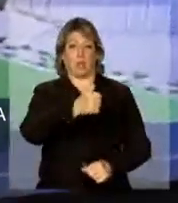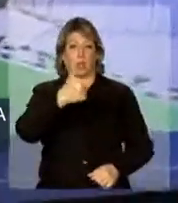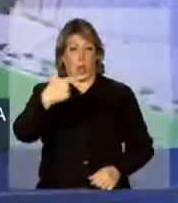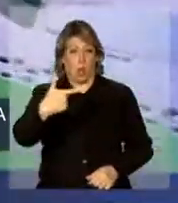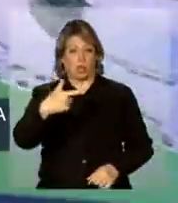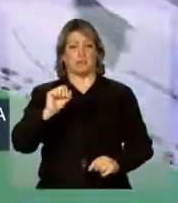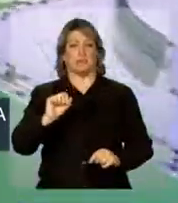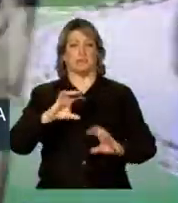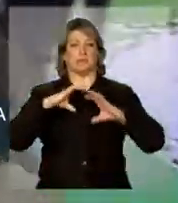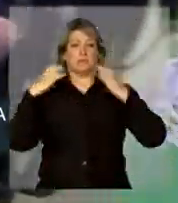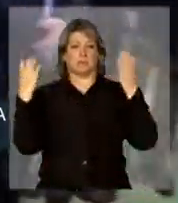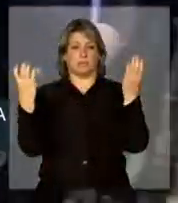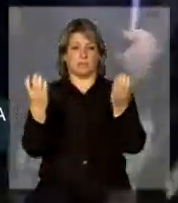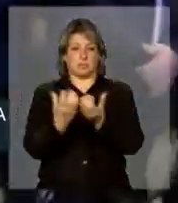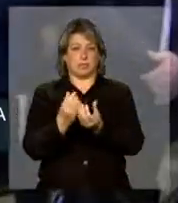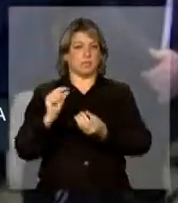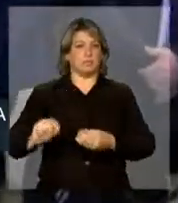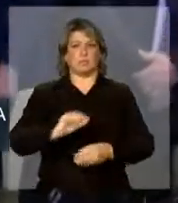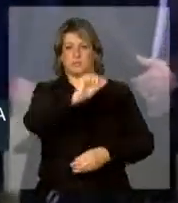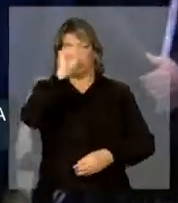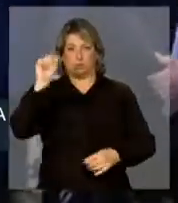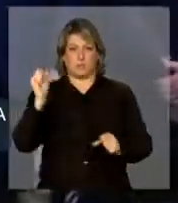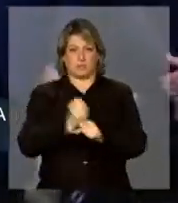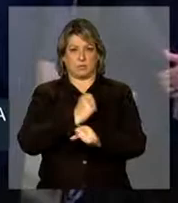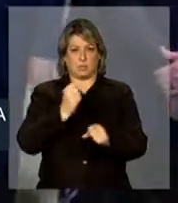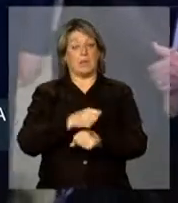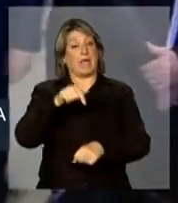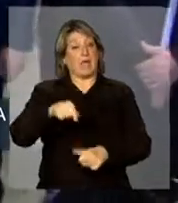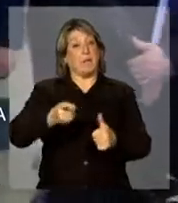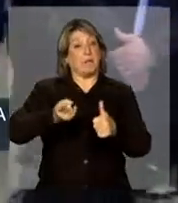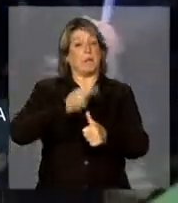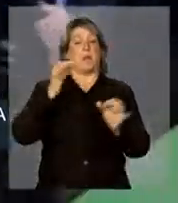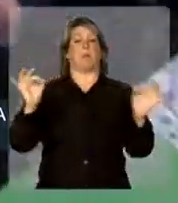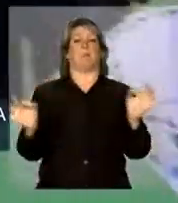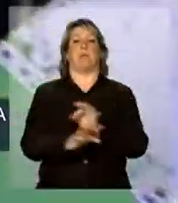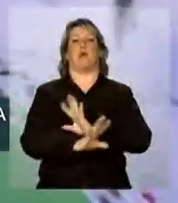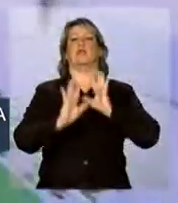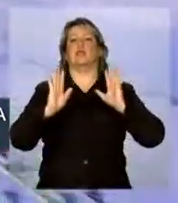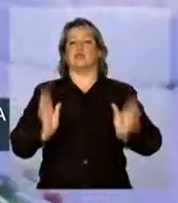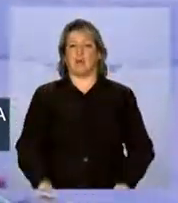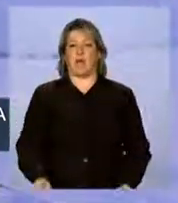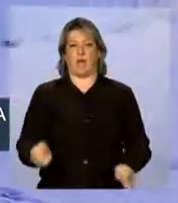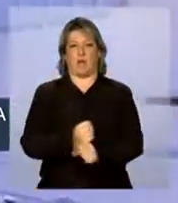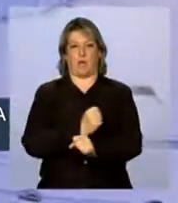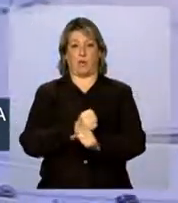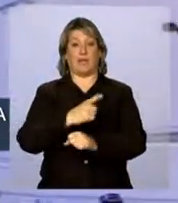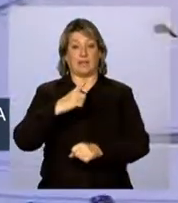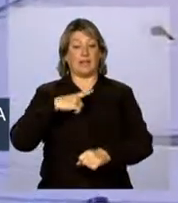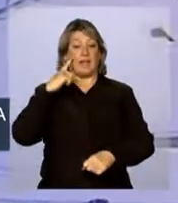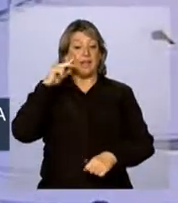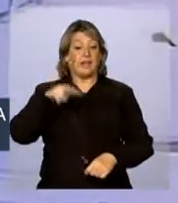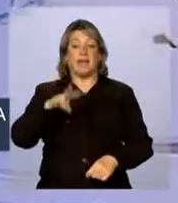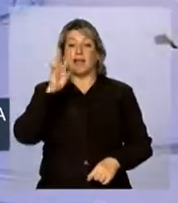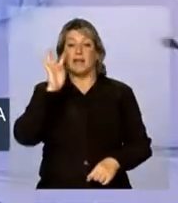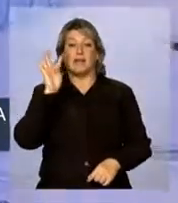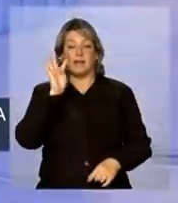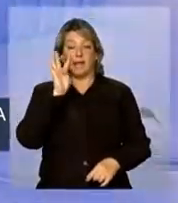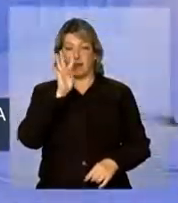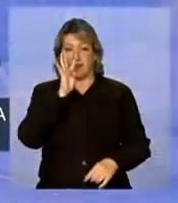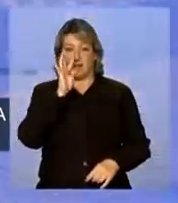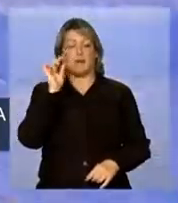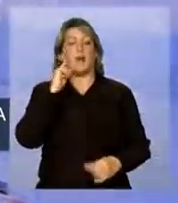doze os estádios das cidades-sede da Copa ficar pronto vamos aí uma maquete